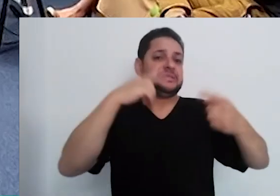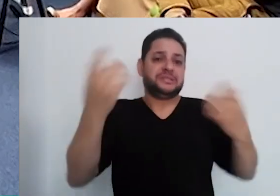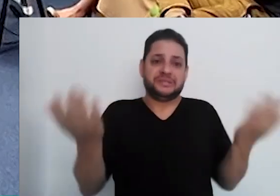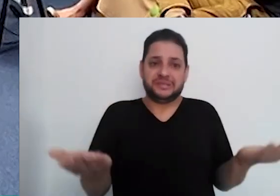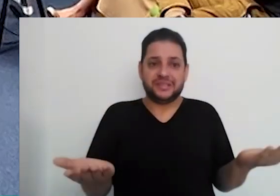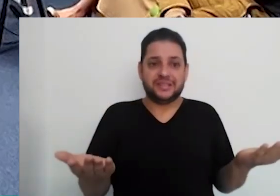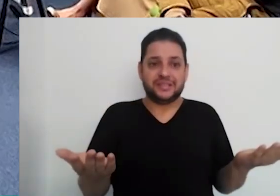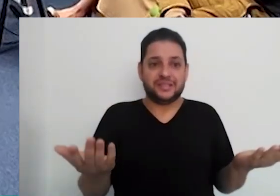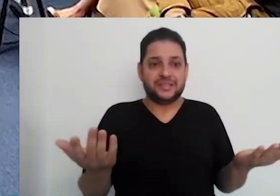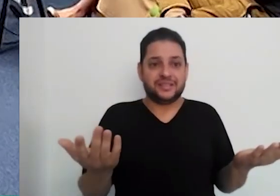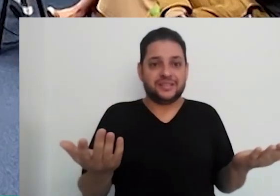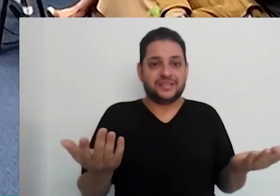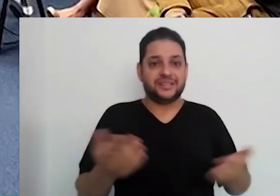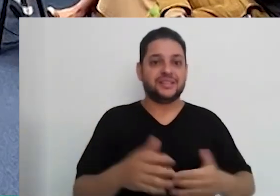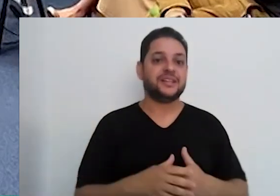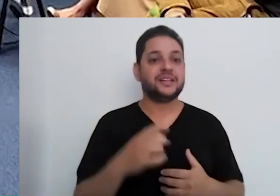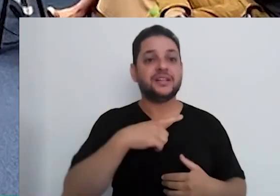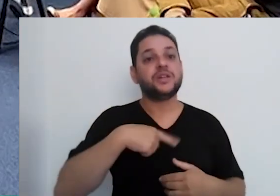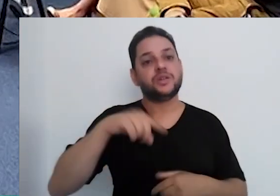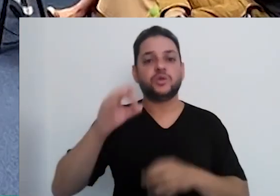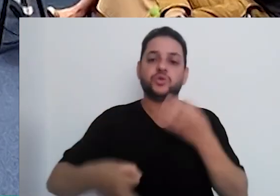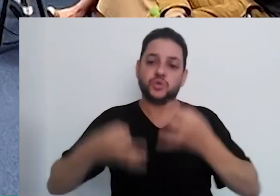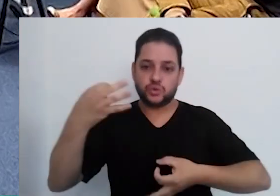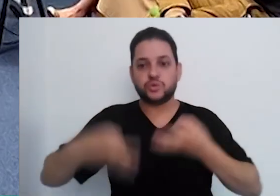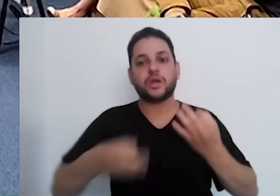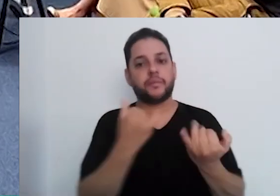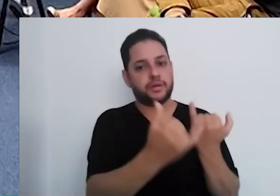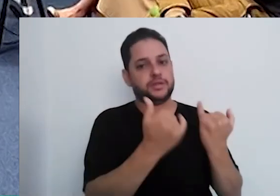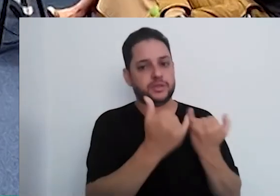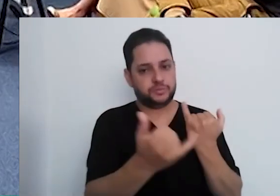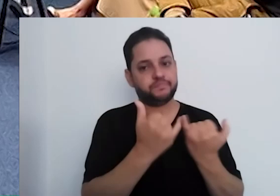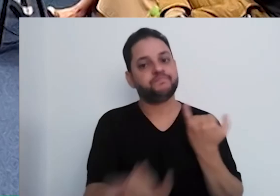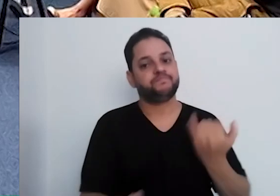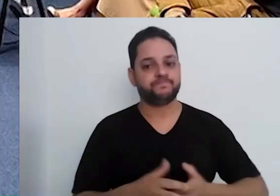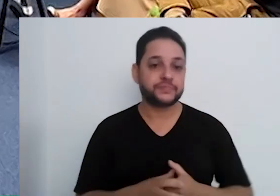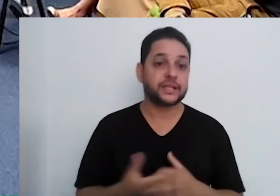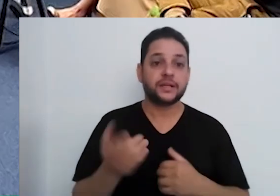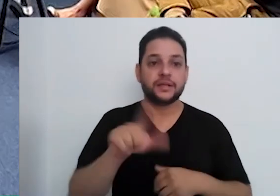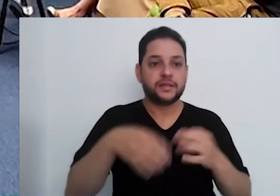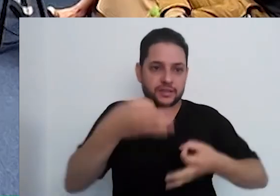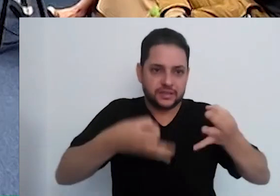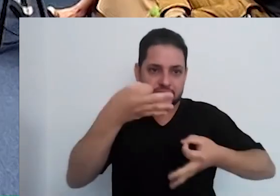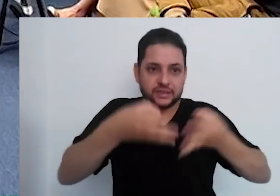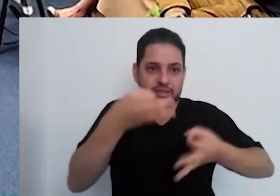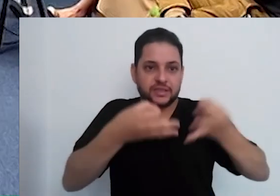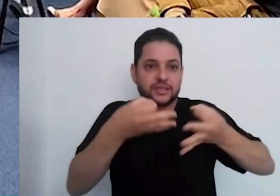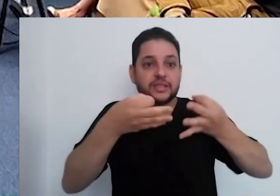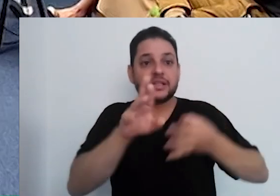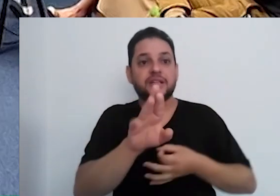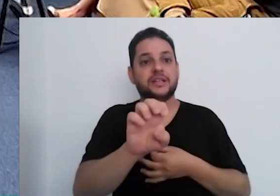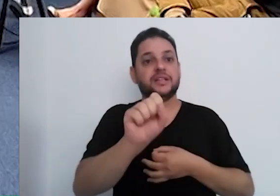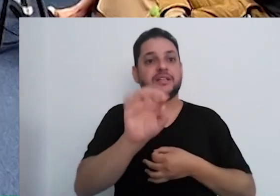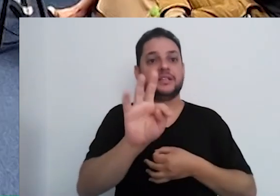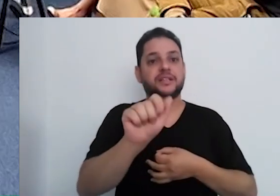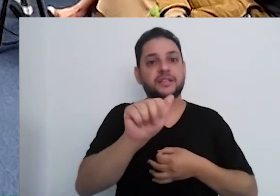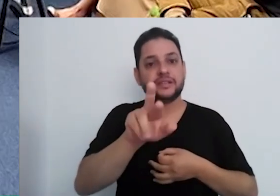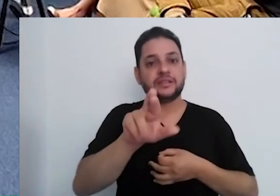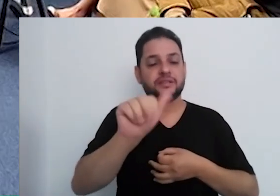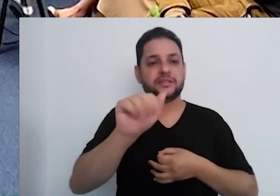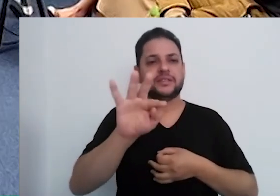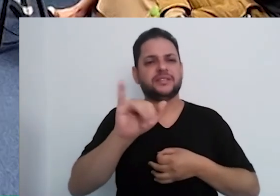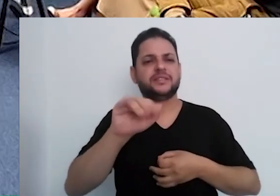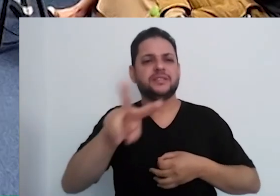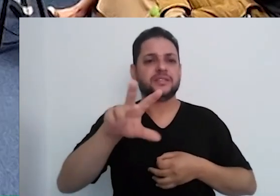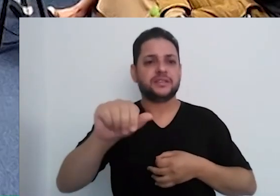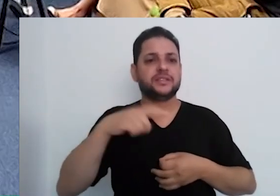totalmente maluca E no caso do Judiciário é é parecido né Mas a mas a justiça restaurativa não é só constelação é porque Pelo que eu entendi é uma espécie de uma